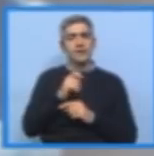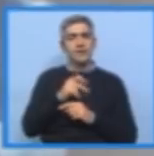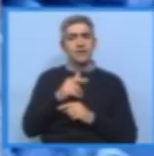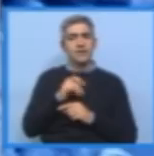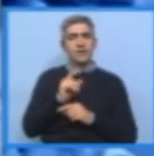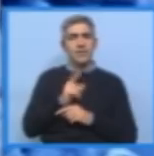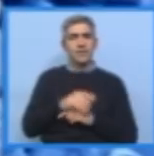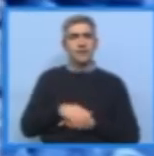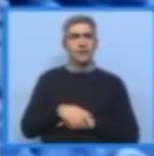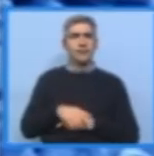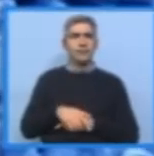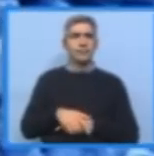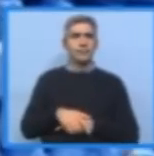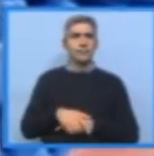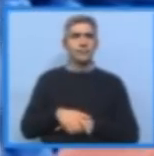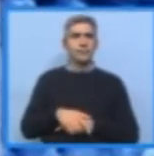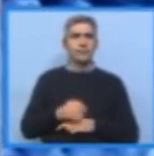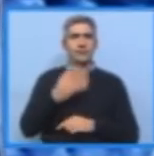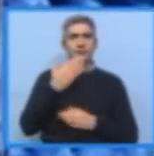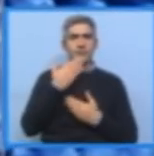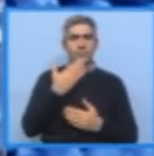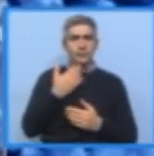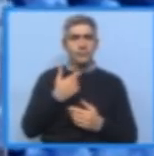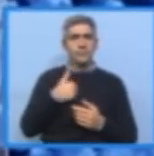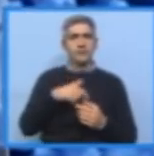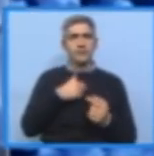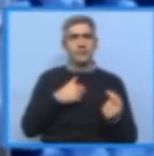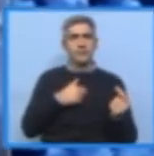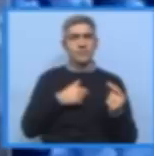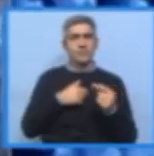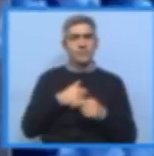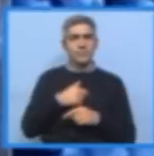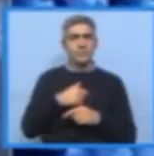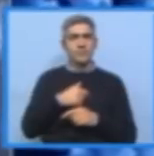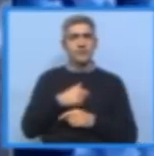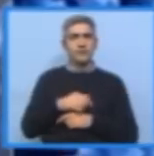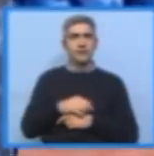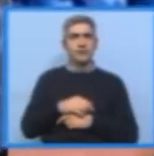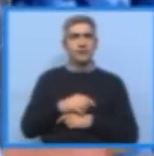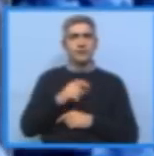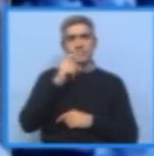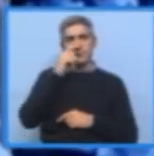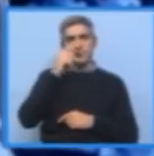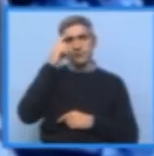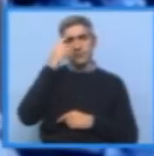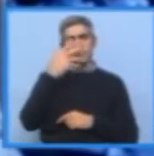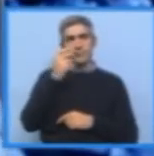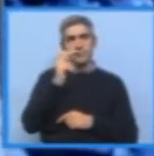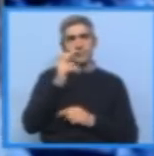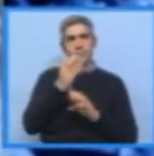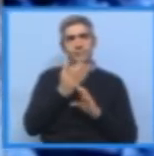Precisamente. Em primeiro lugar, obrigado por estas memórias de há 15